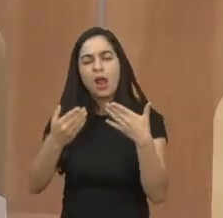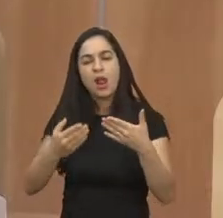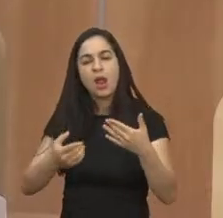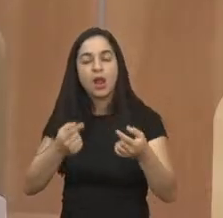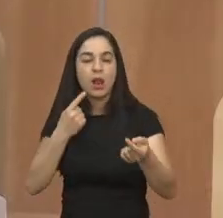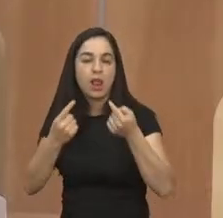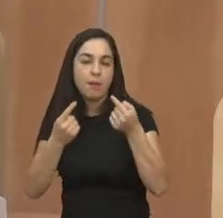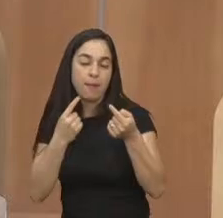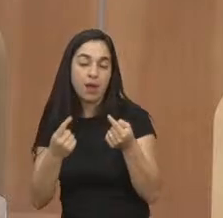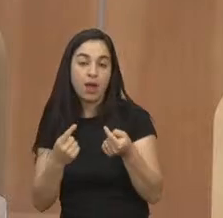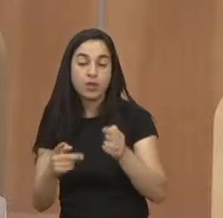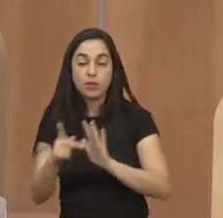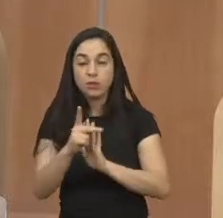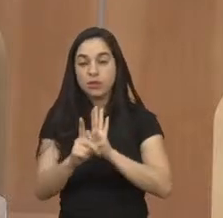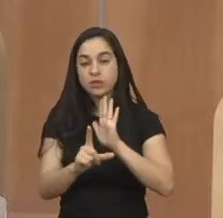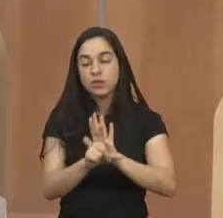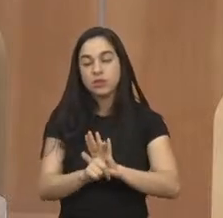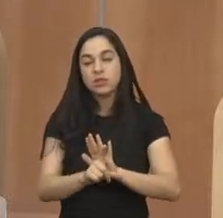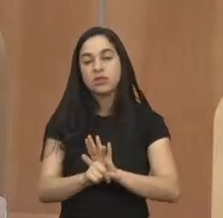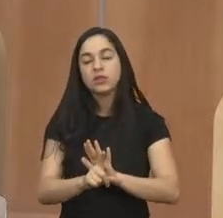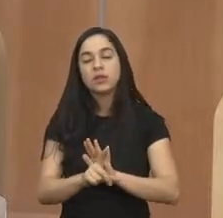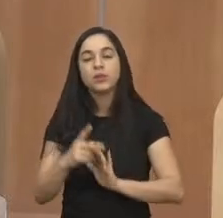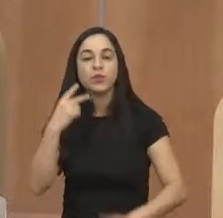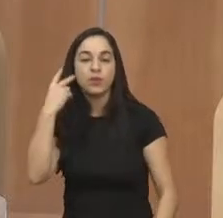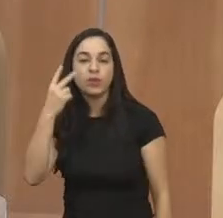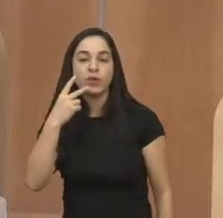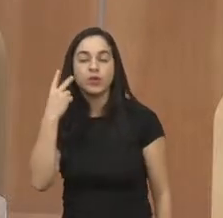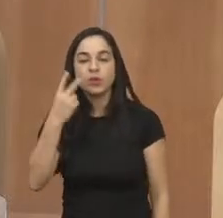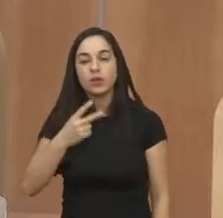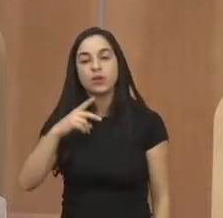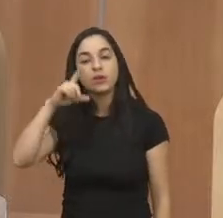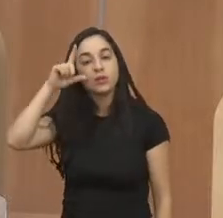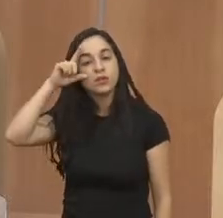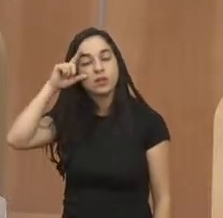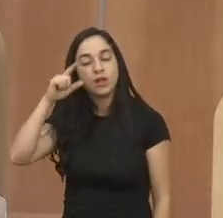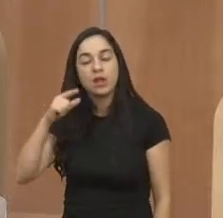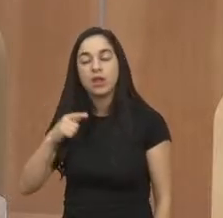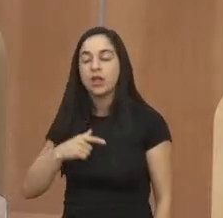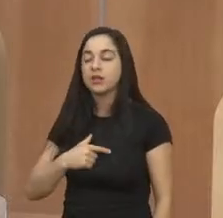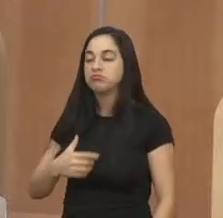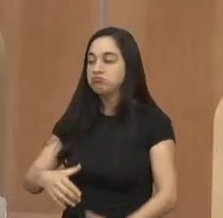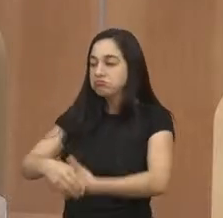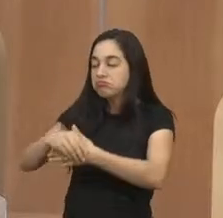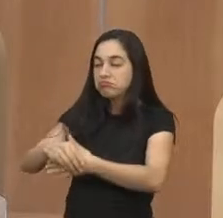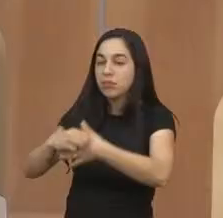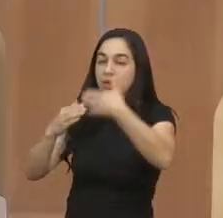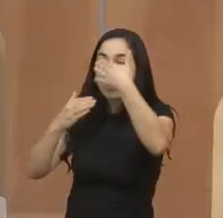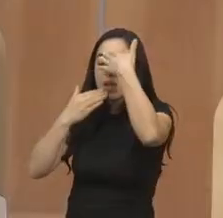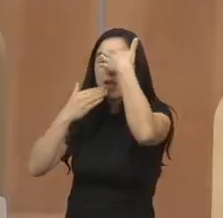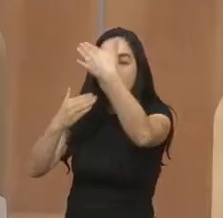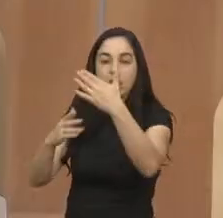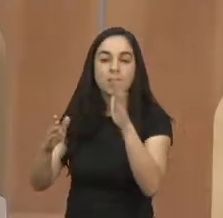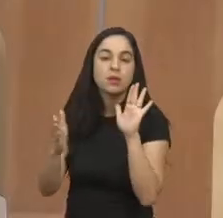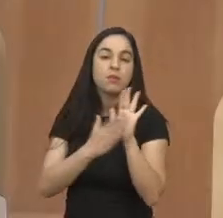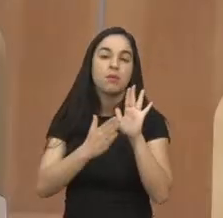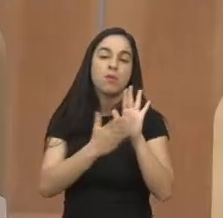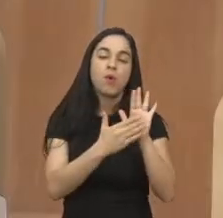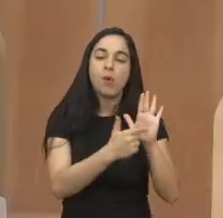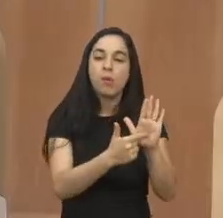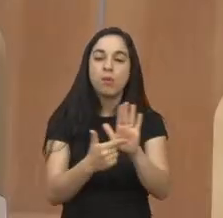projeto de lei do vereador Jean Araújo, o qual já cumprimento e agradeço por estar apresentando essa